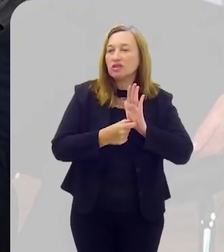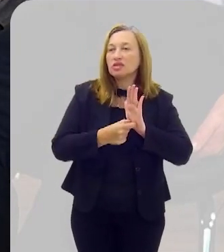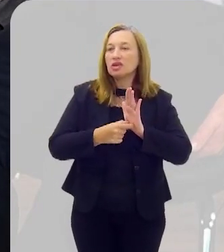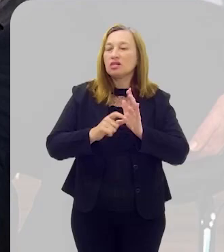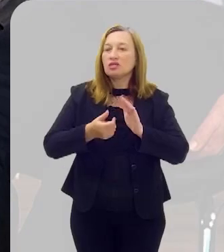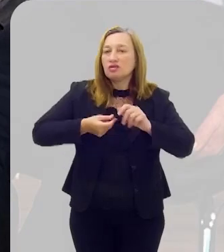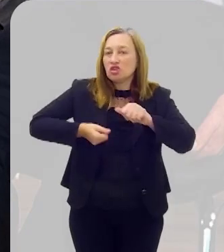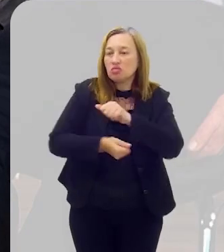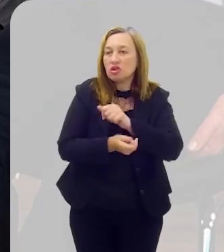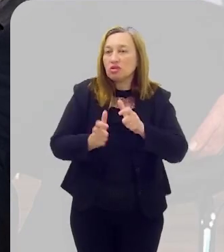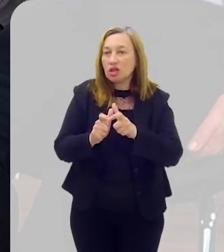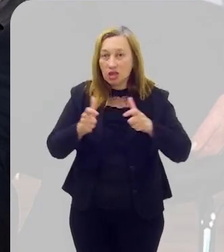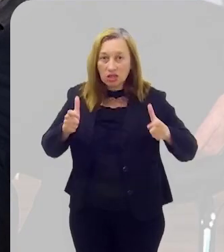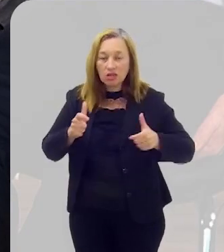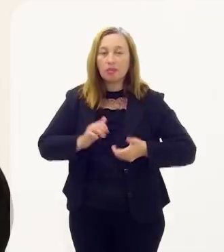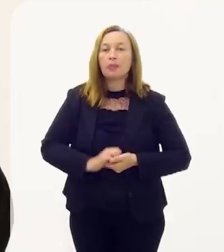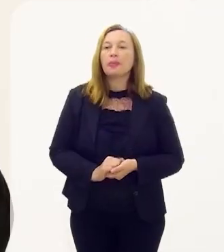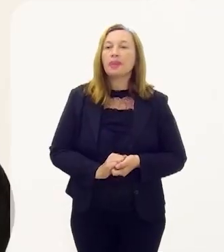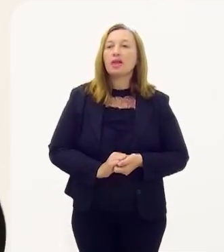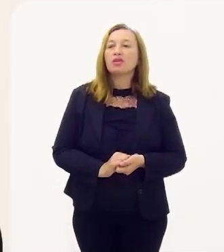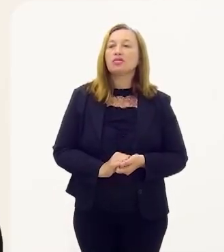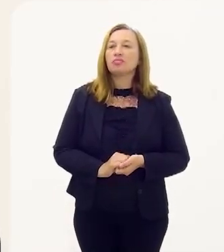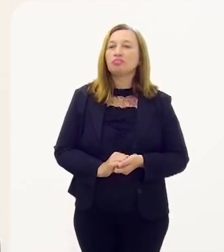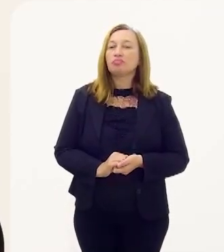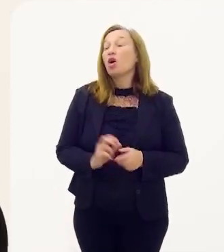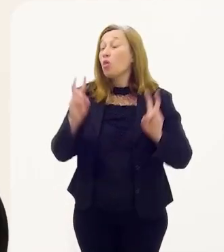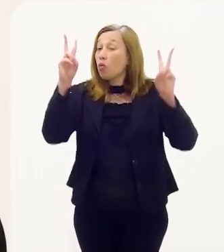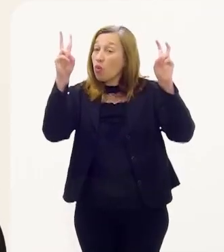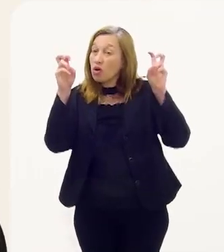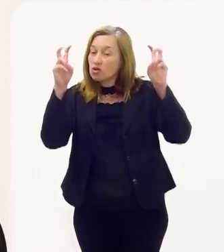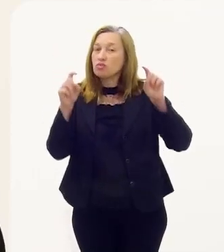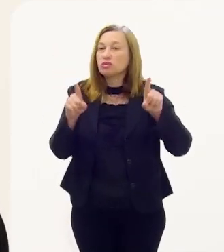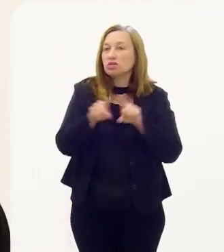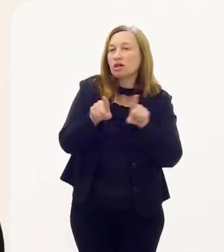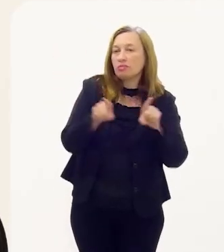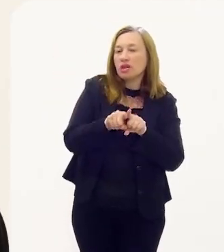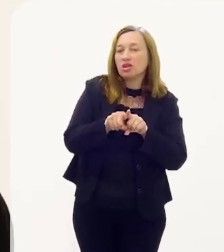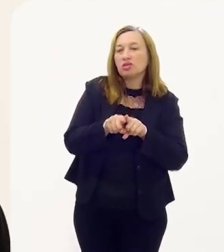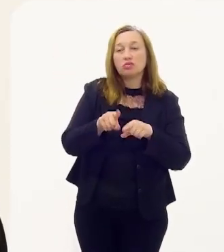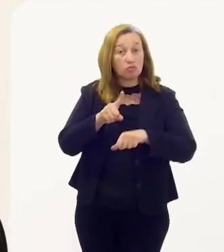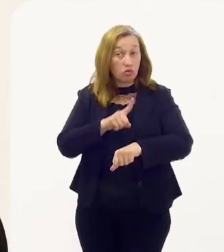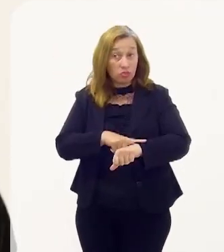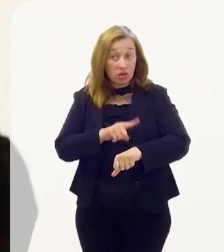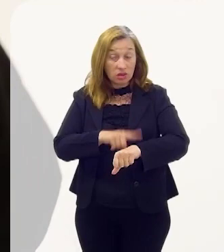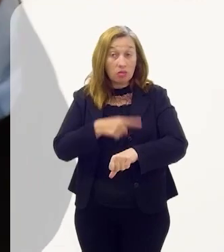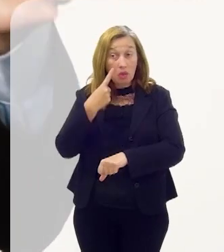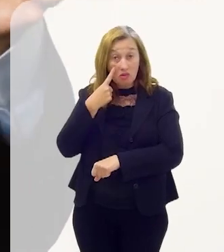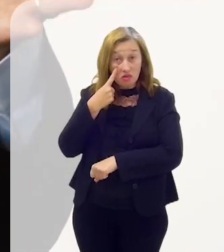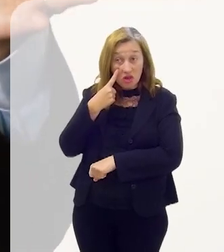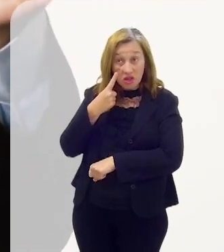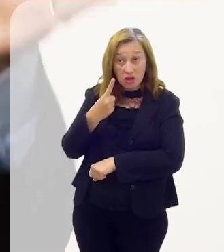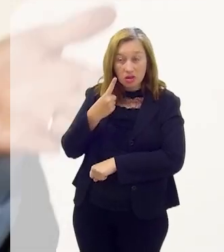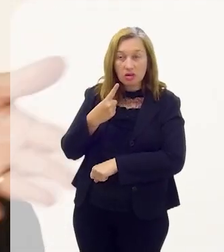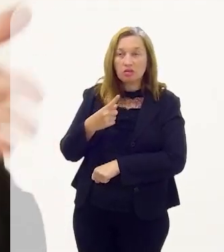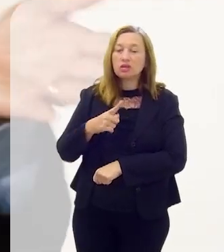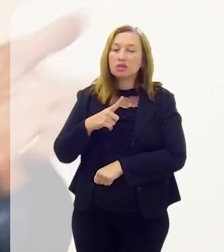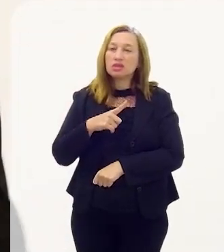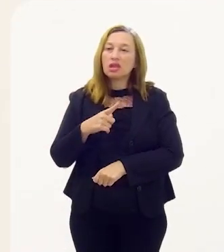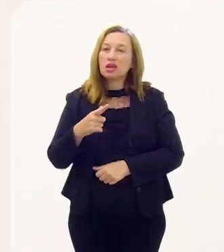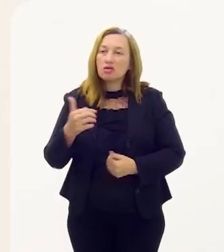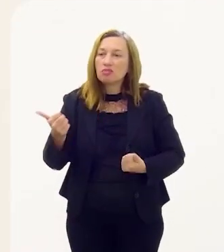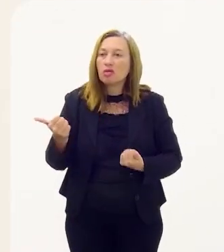grande investimento, precisa de recursos, né? É o assunto também do momento, né? Para ver se há